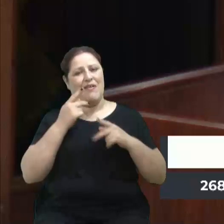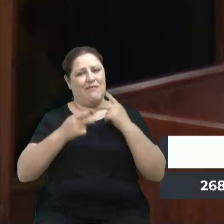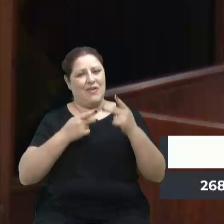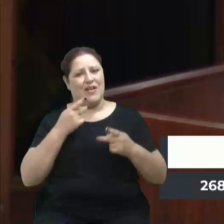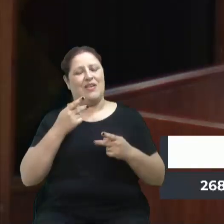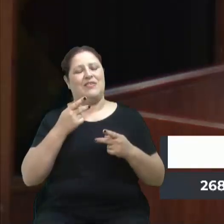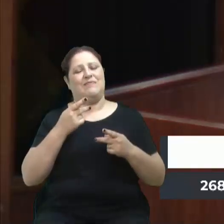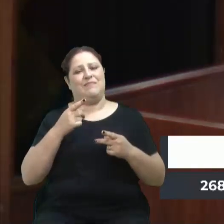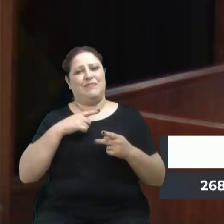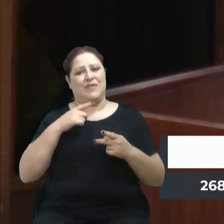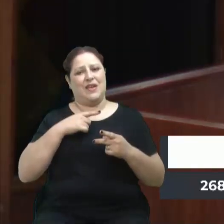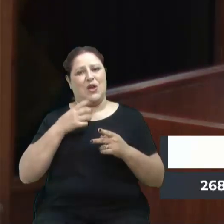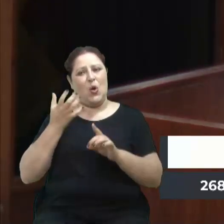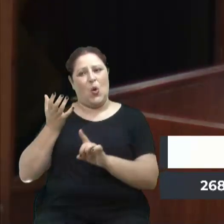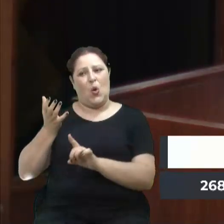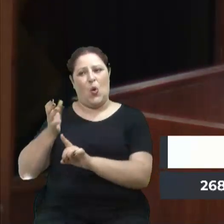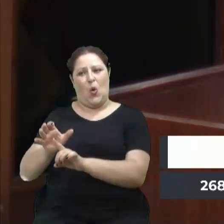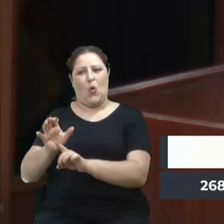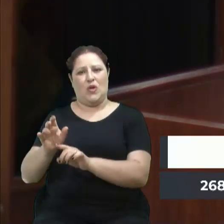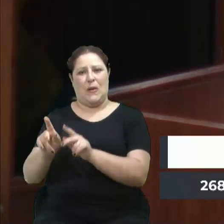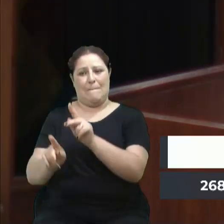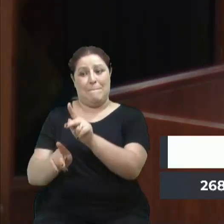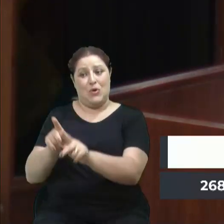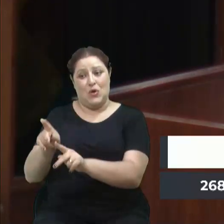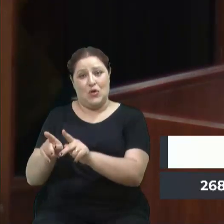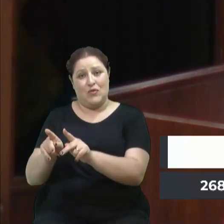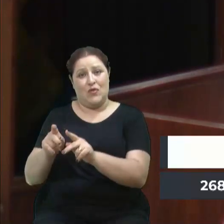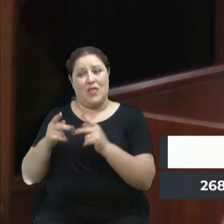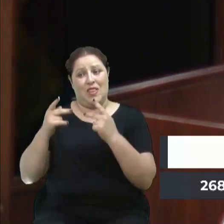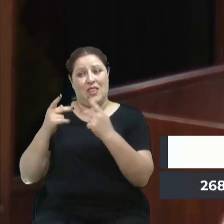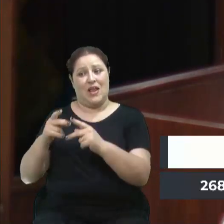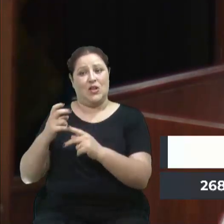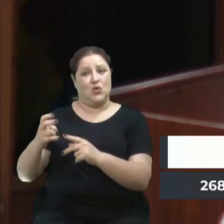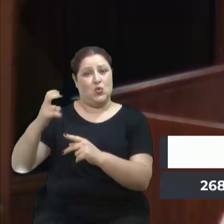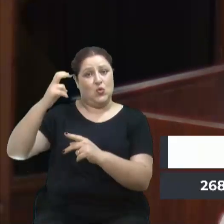a cultura daquele povo, que ataca